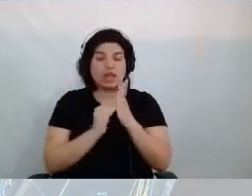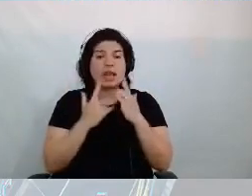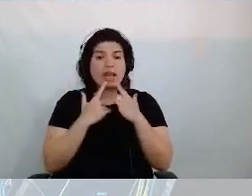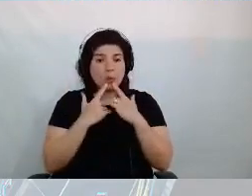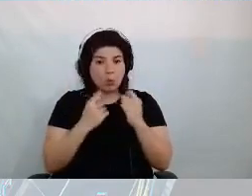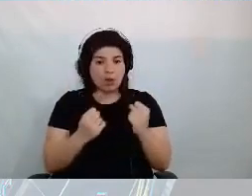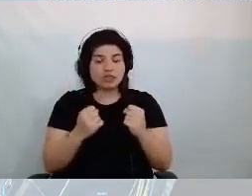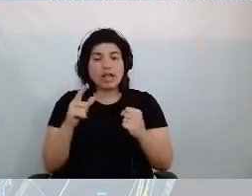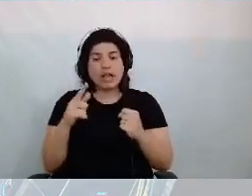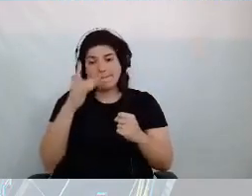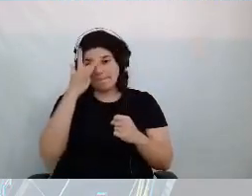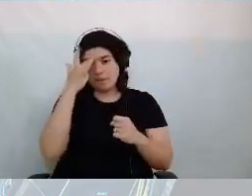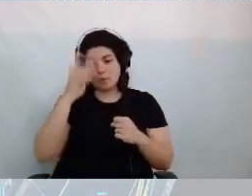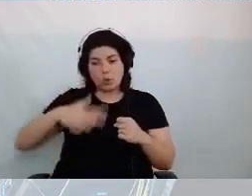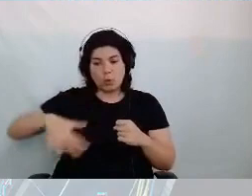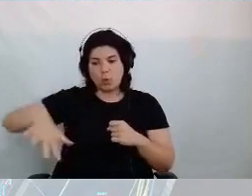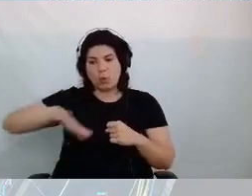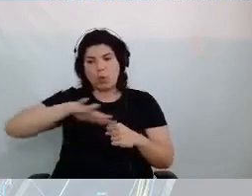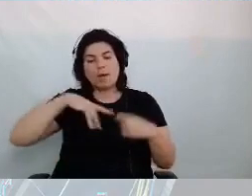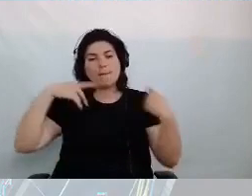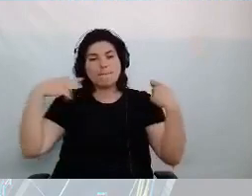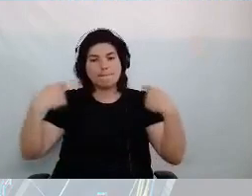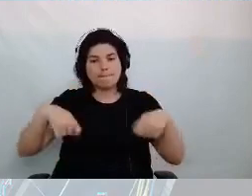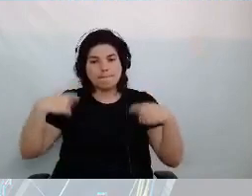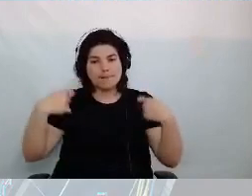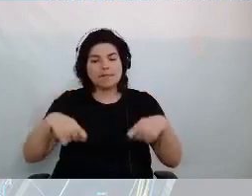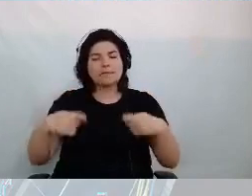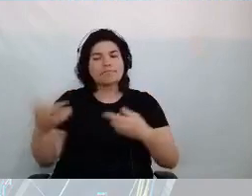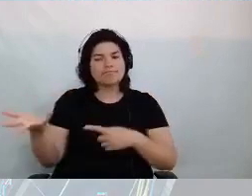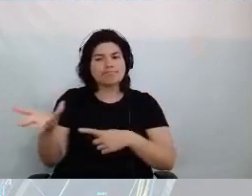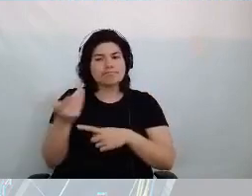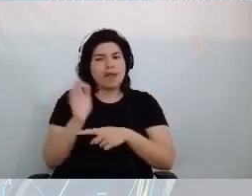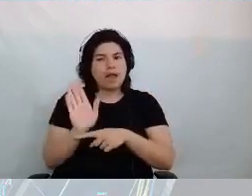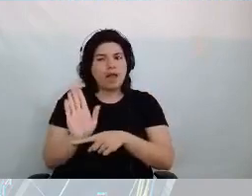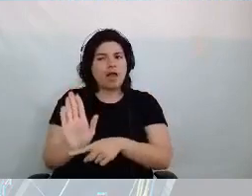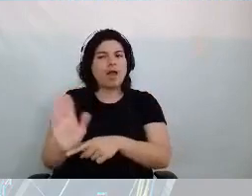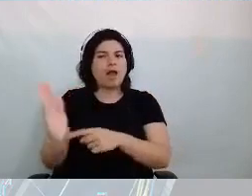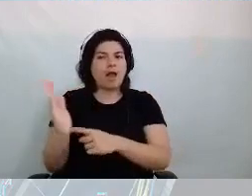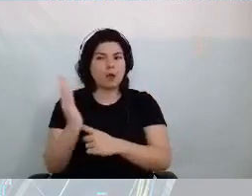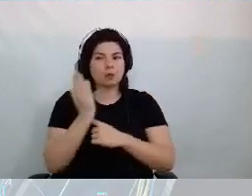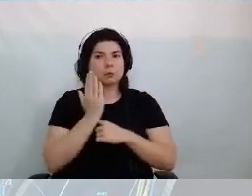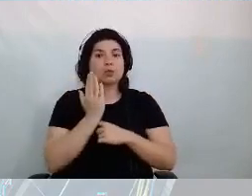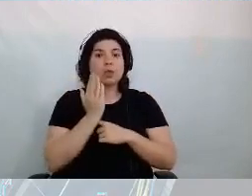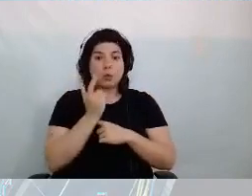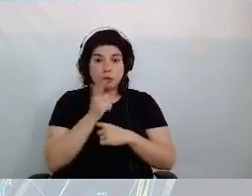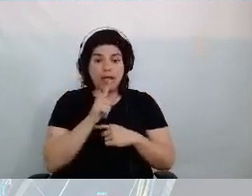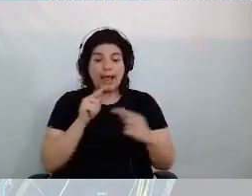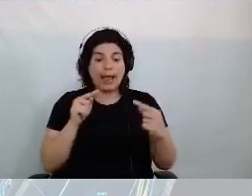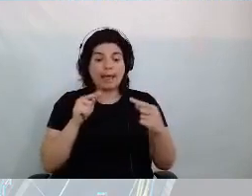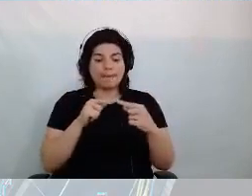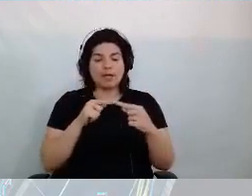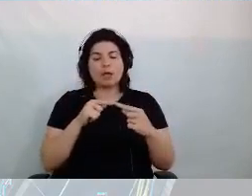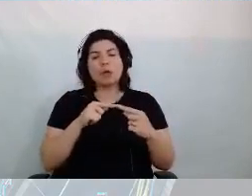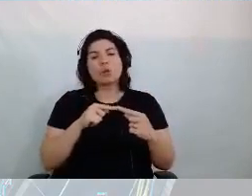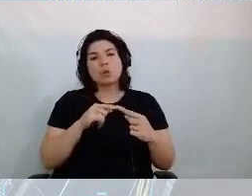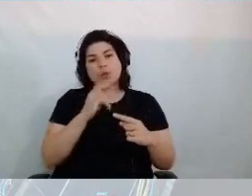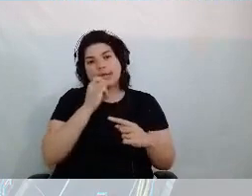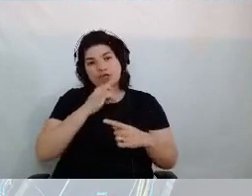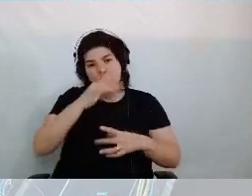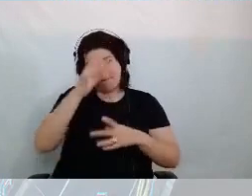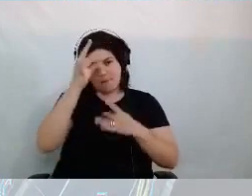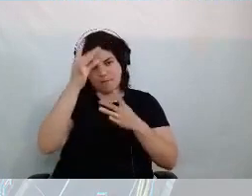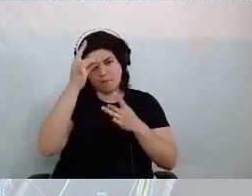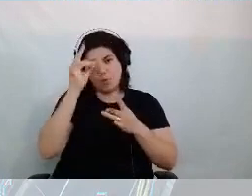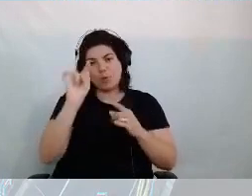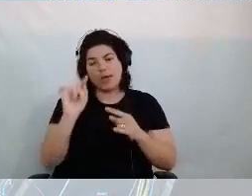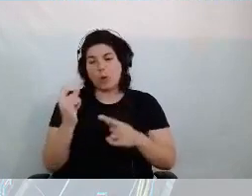ali que a gente tem que comprar, que vai nos ajudar a adotar o teste de performance, a linguagem gerencial, que é a redução